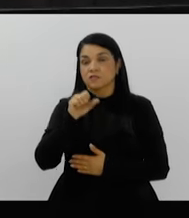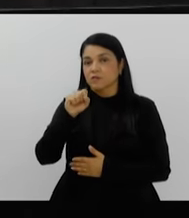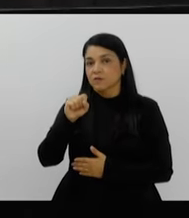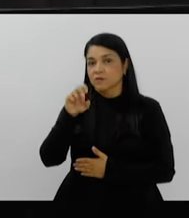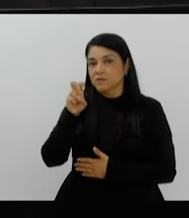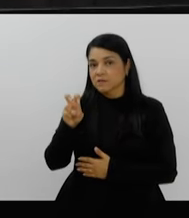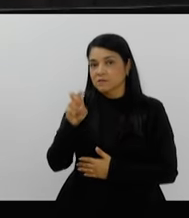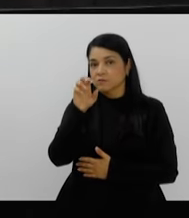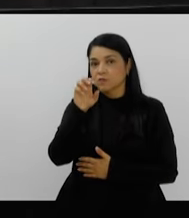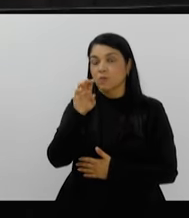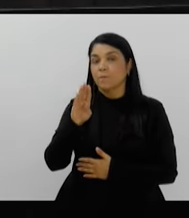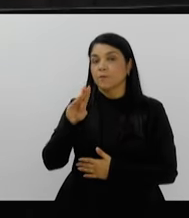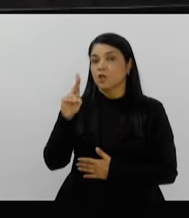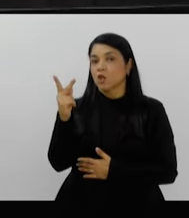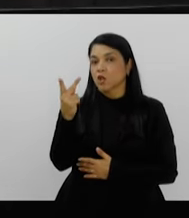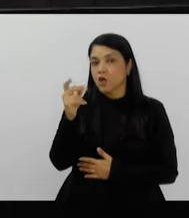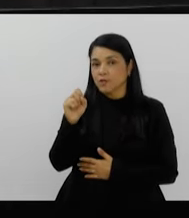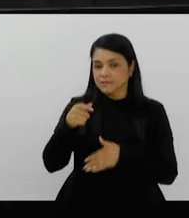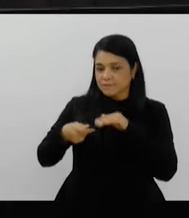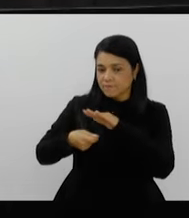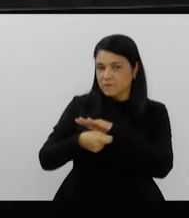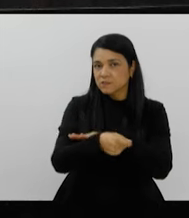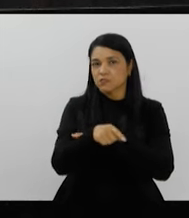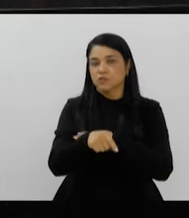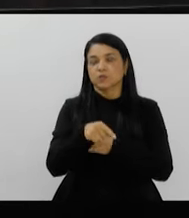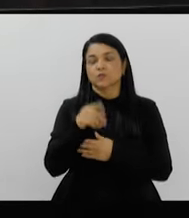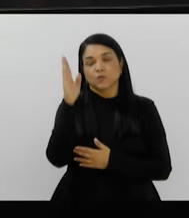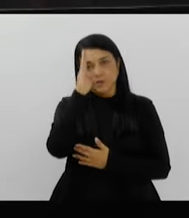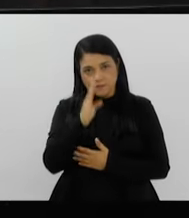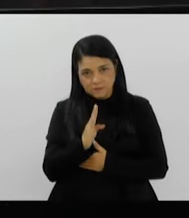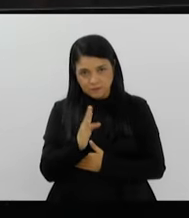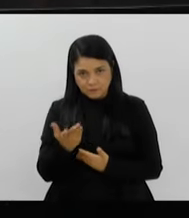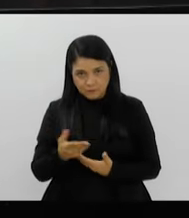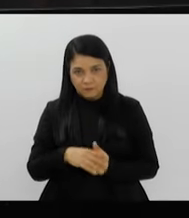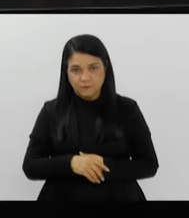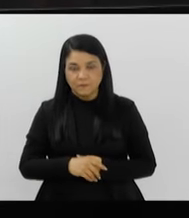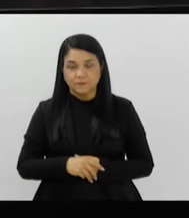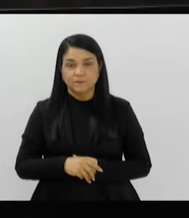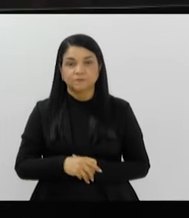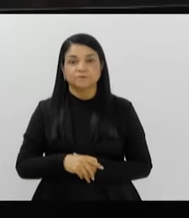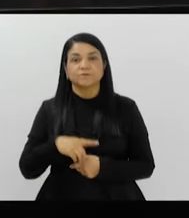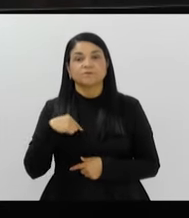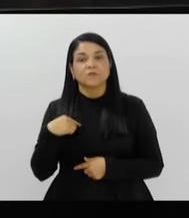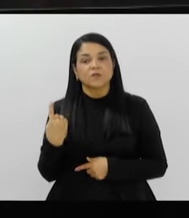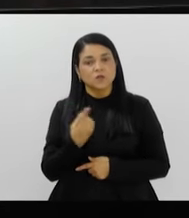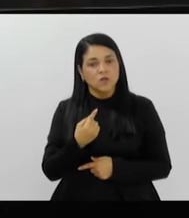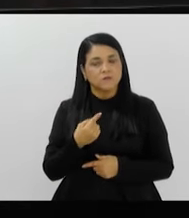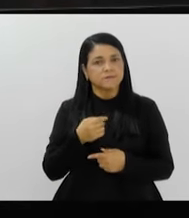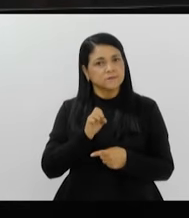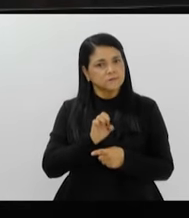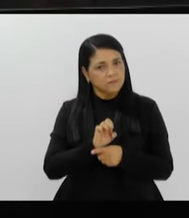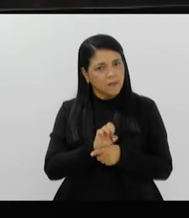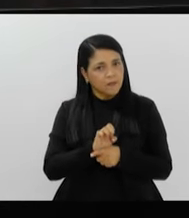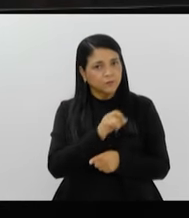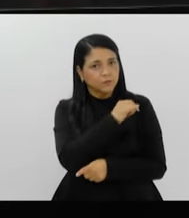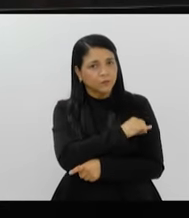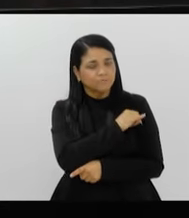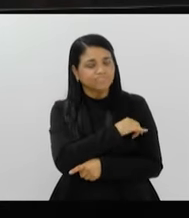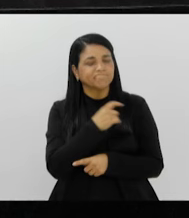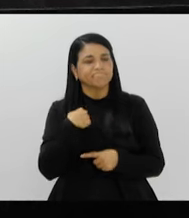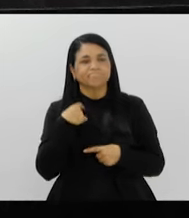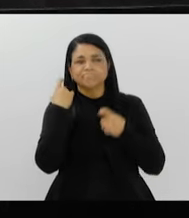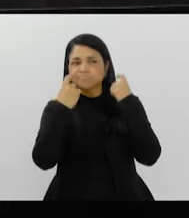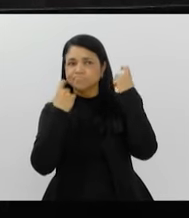85 bilhões de reais no Brasil. Já em nosso estado, nos preocupa